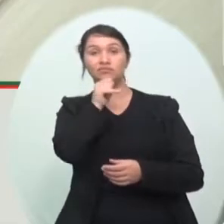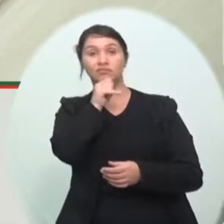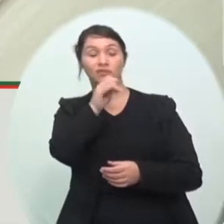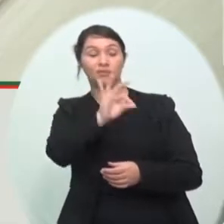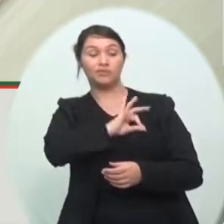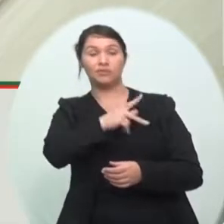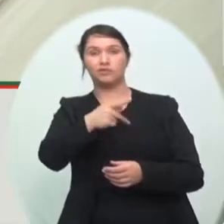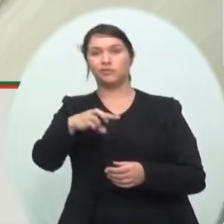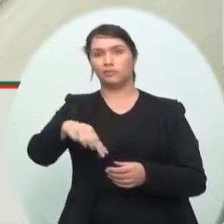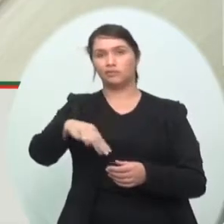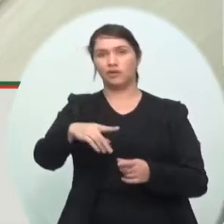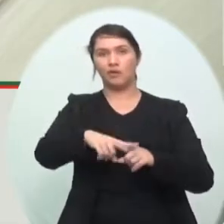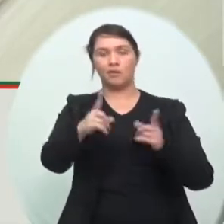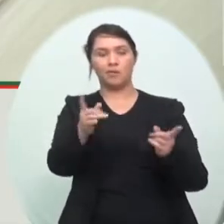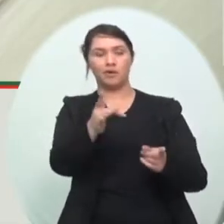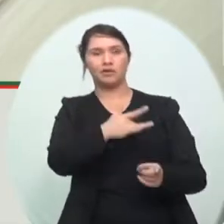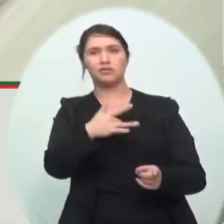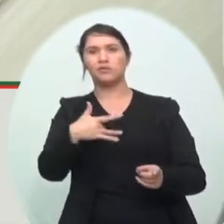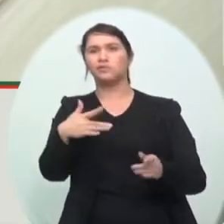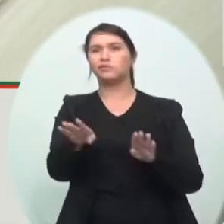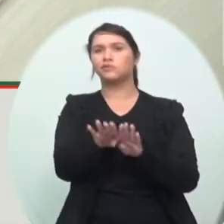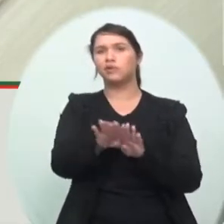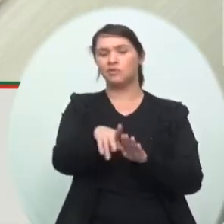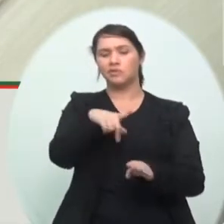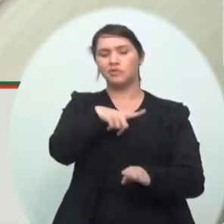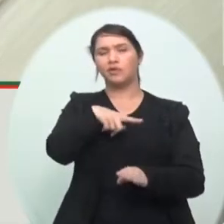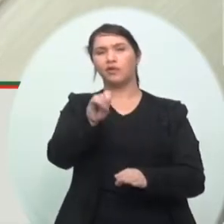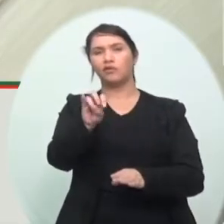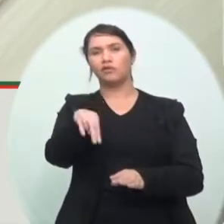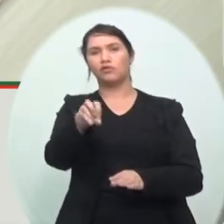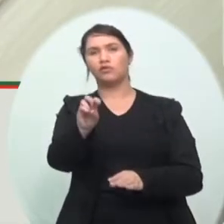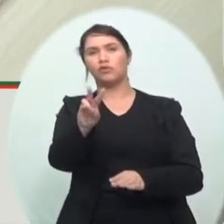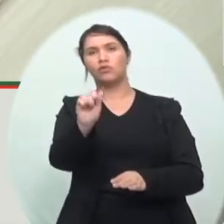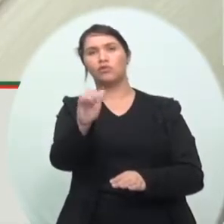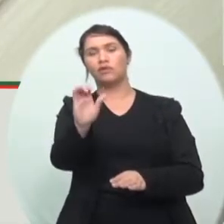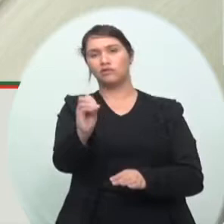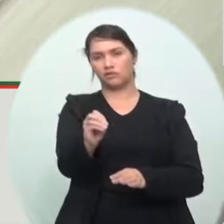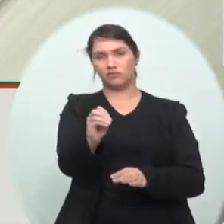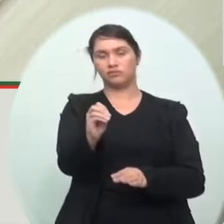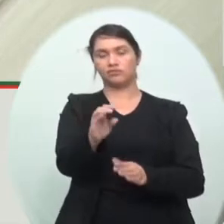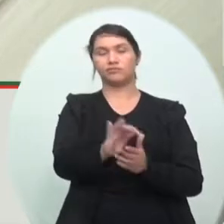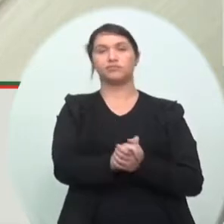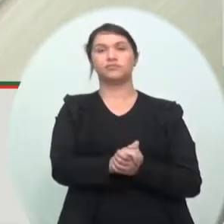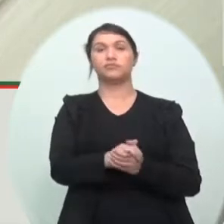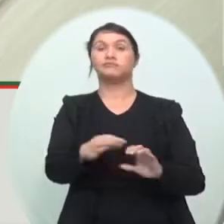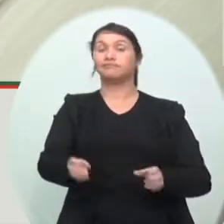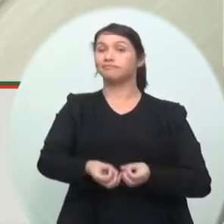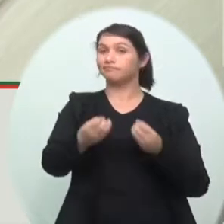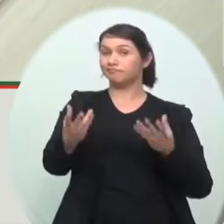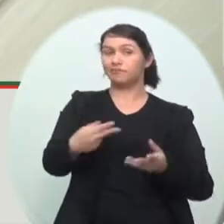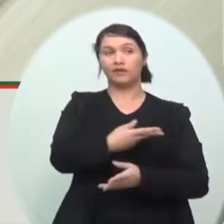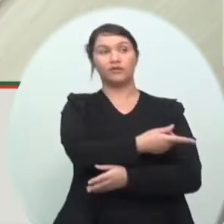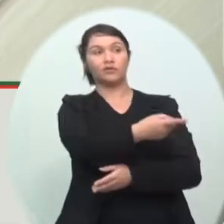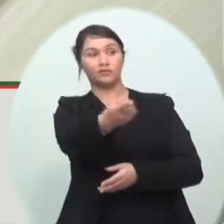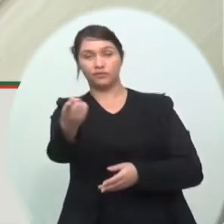exemplo, mas na saúde nós temos vários outros exemplos de inovação também, e que se faz mais com menos. Então,